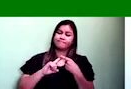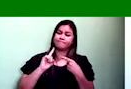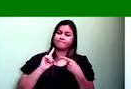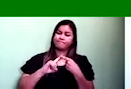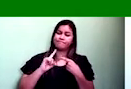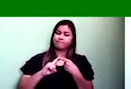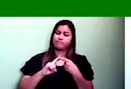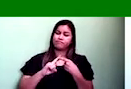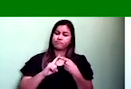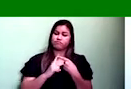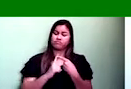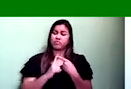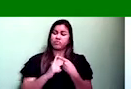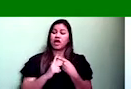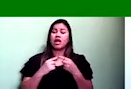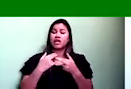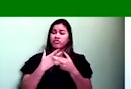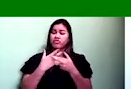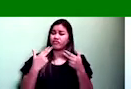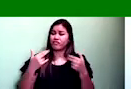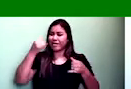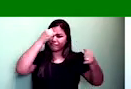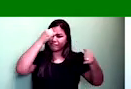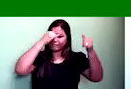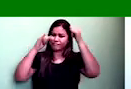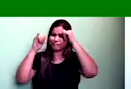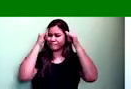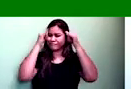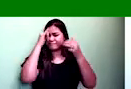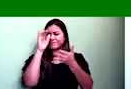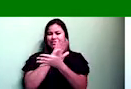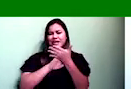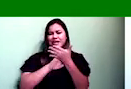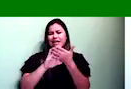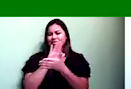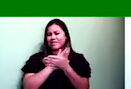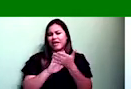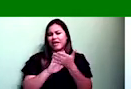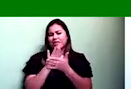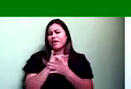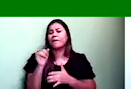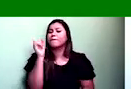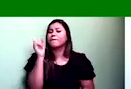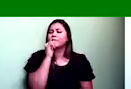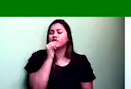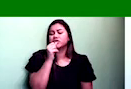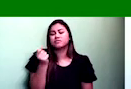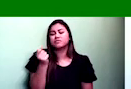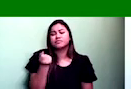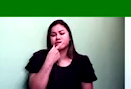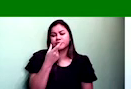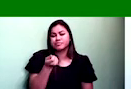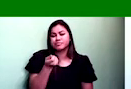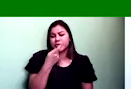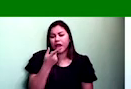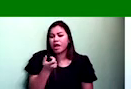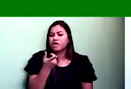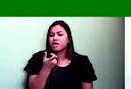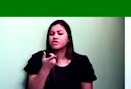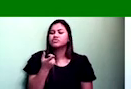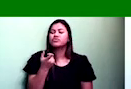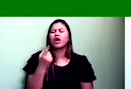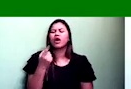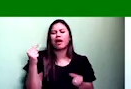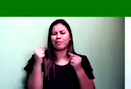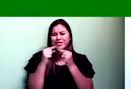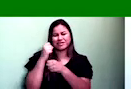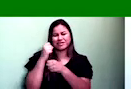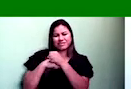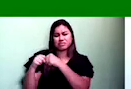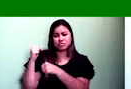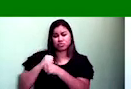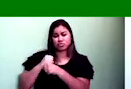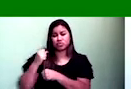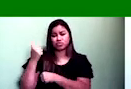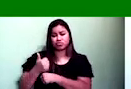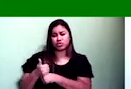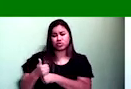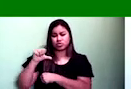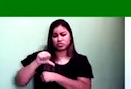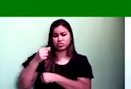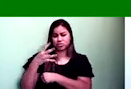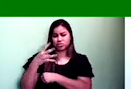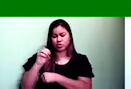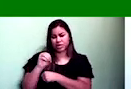métodos contraceptivos, o surgimento da pílula anticoncepcional em torno de 1940 a